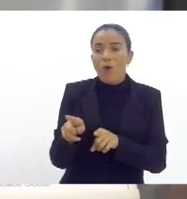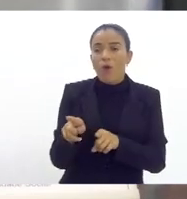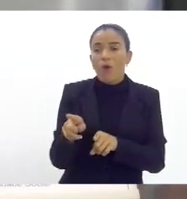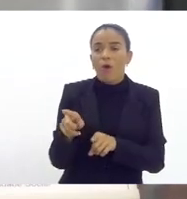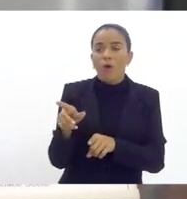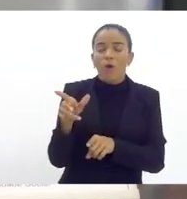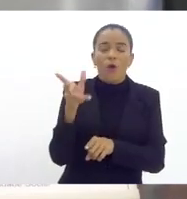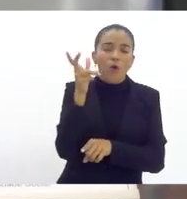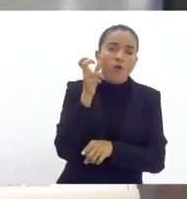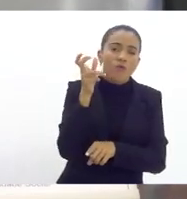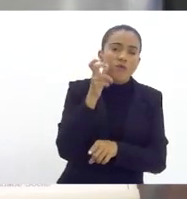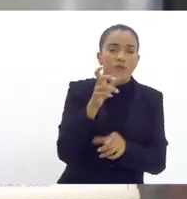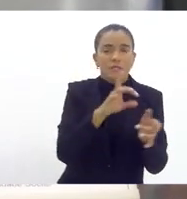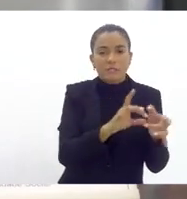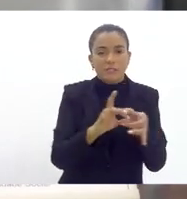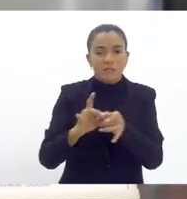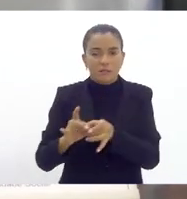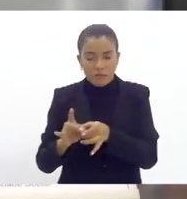sentido